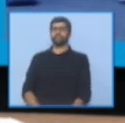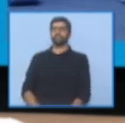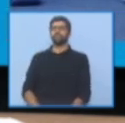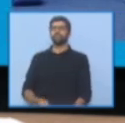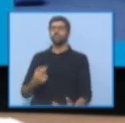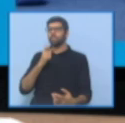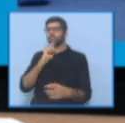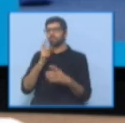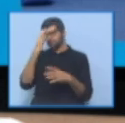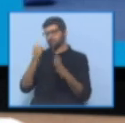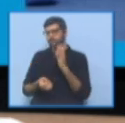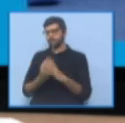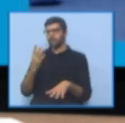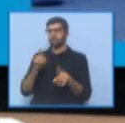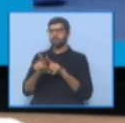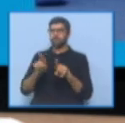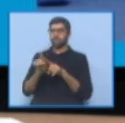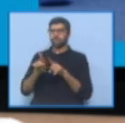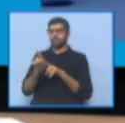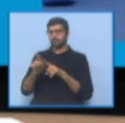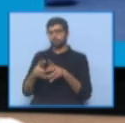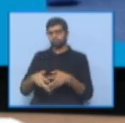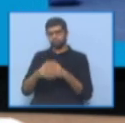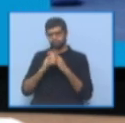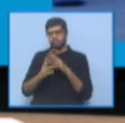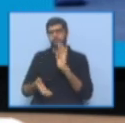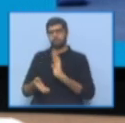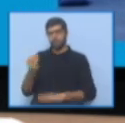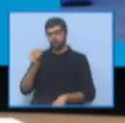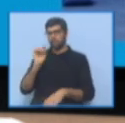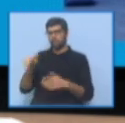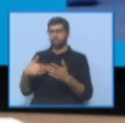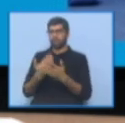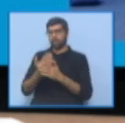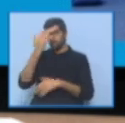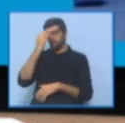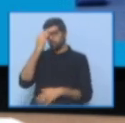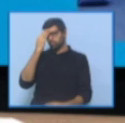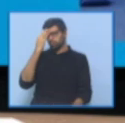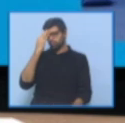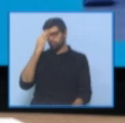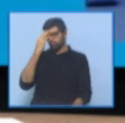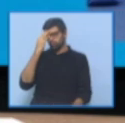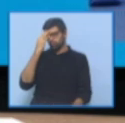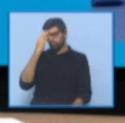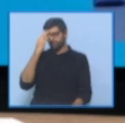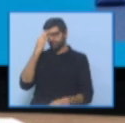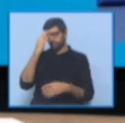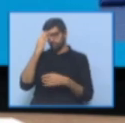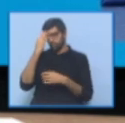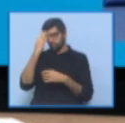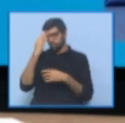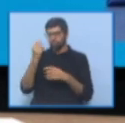uma política mais integrada e que atinja valores e números mais expressivos do que aqueles que